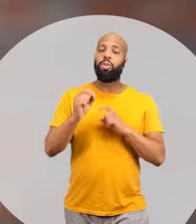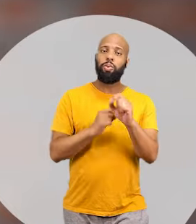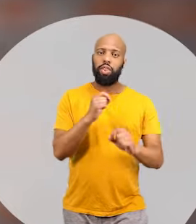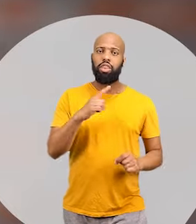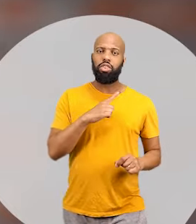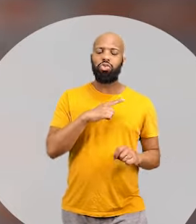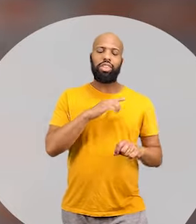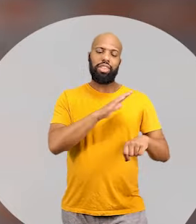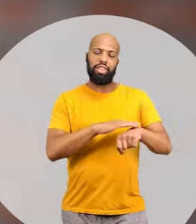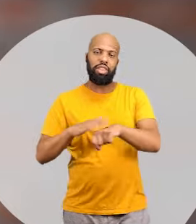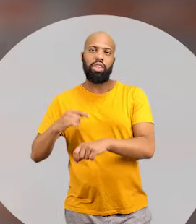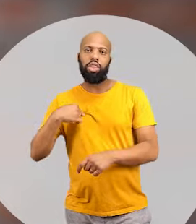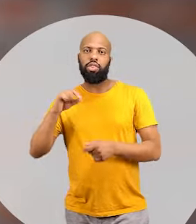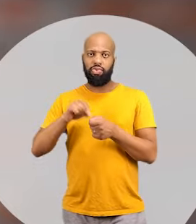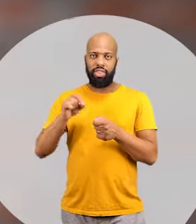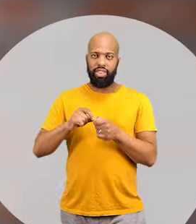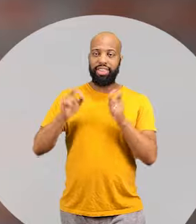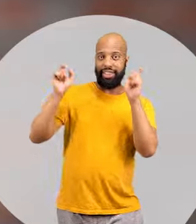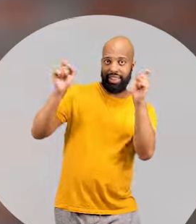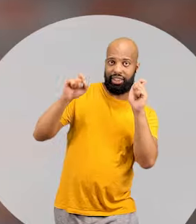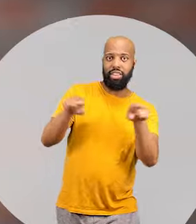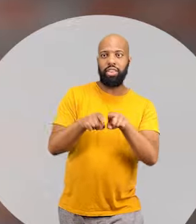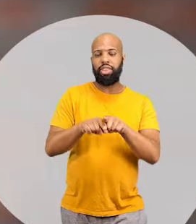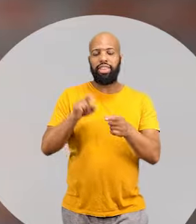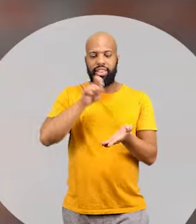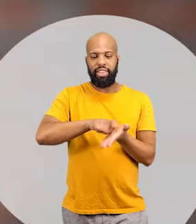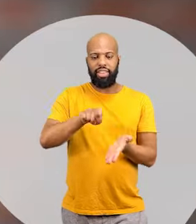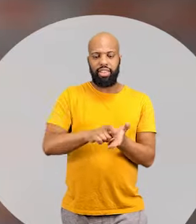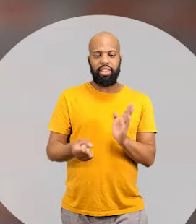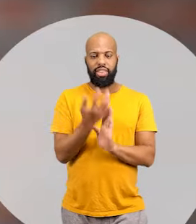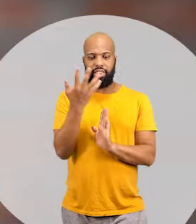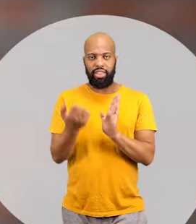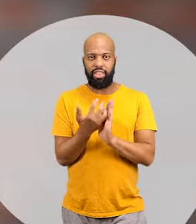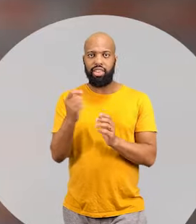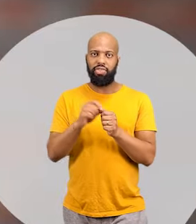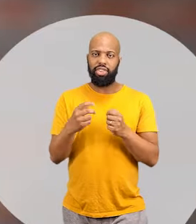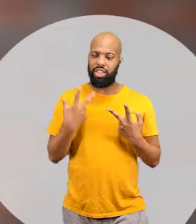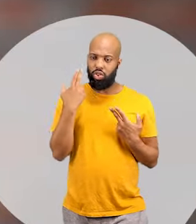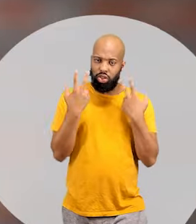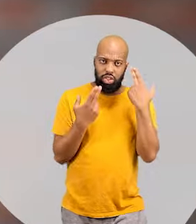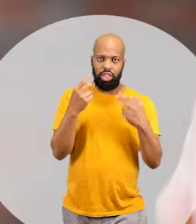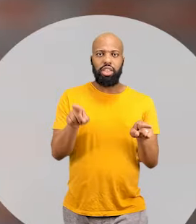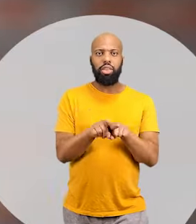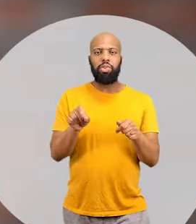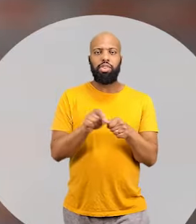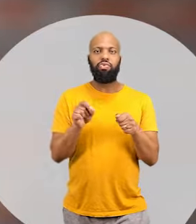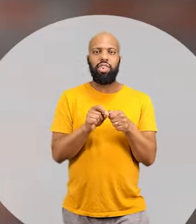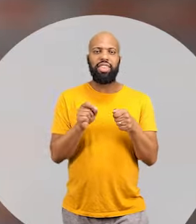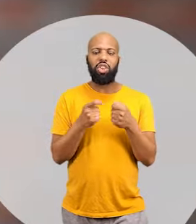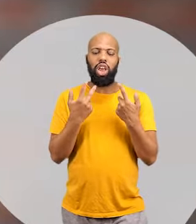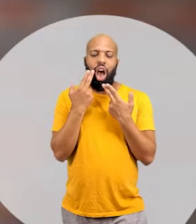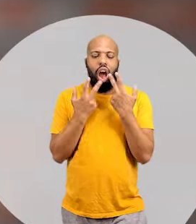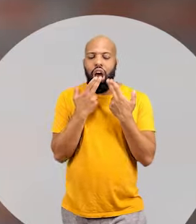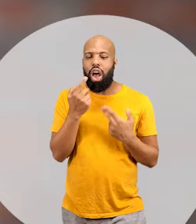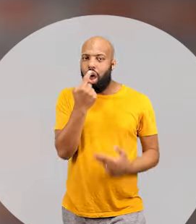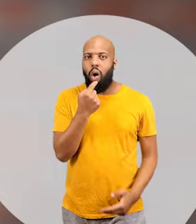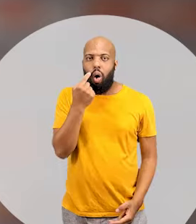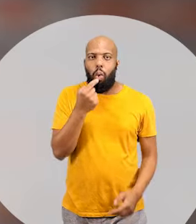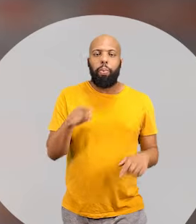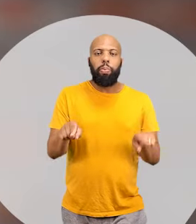no meio tempo enquanto fazia campanha enquanto compunha a música eu tava fazendo cirurgia eu tava fazendo enxerto na boca